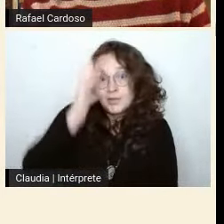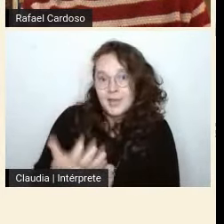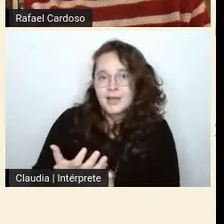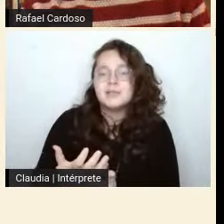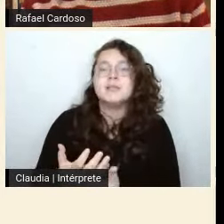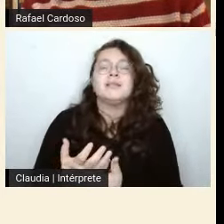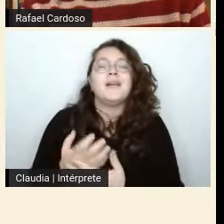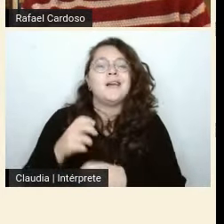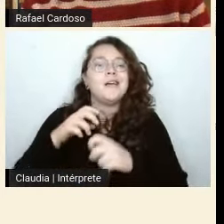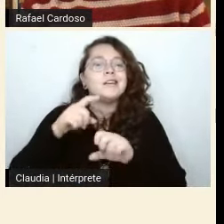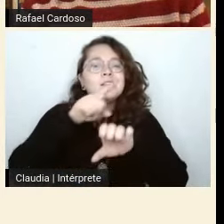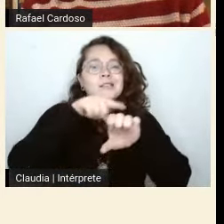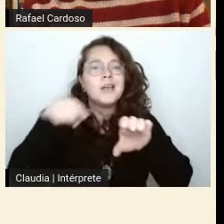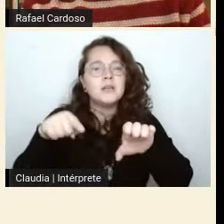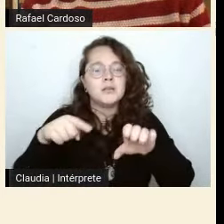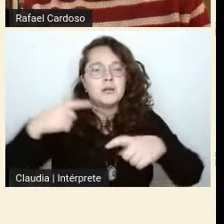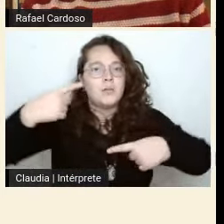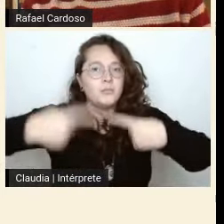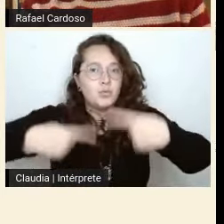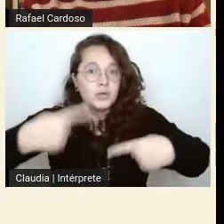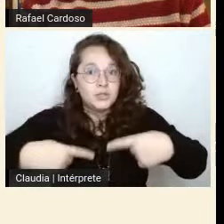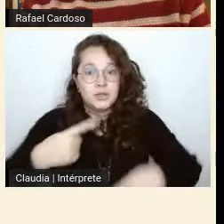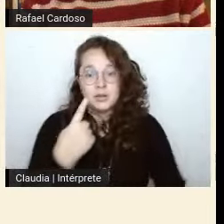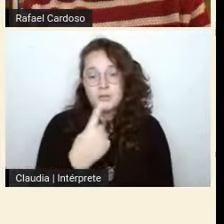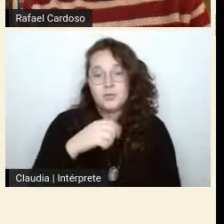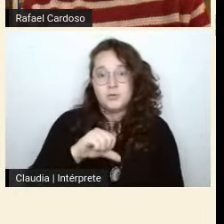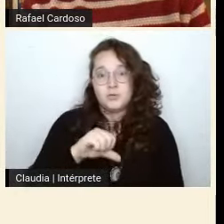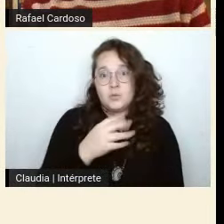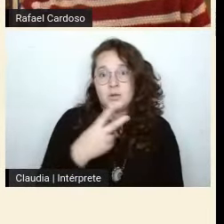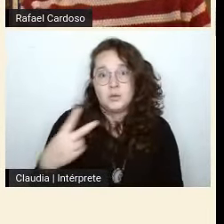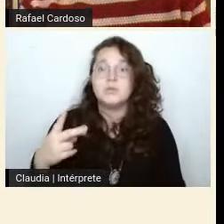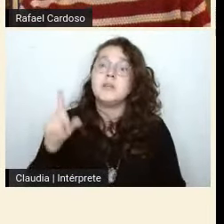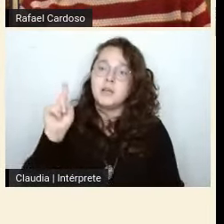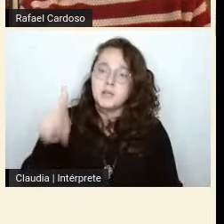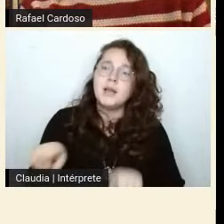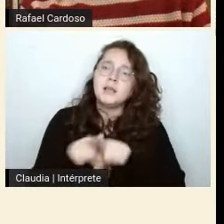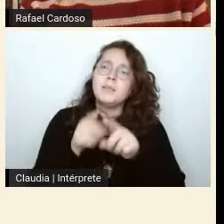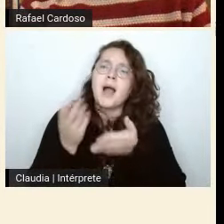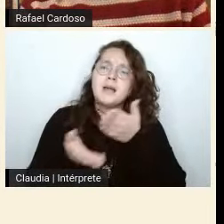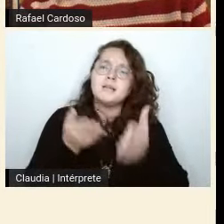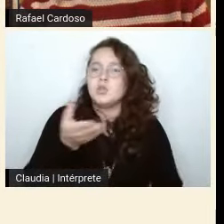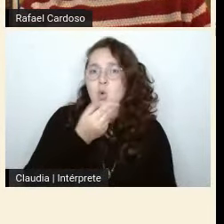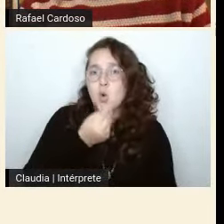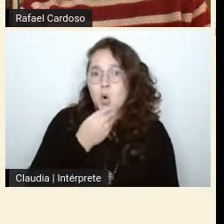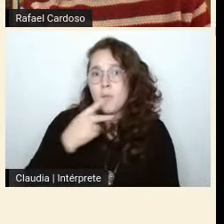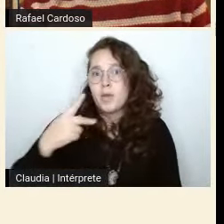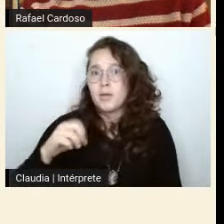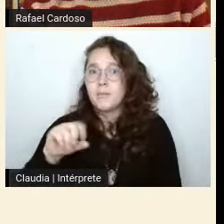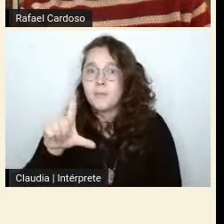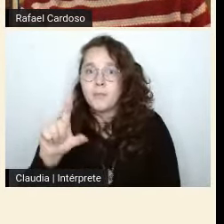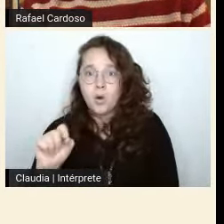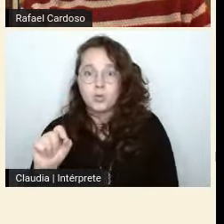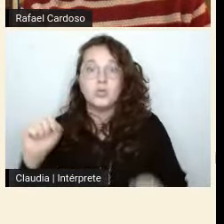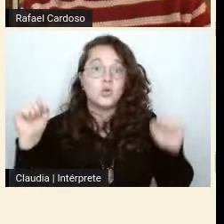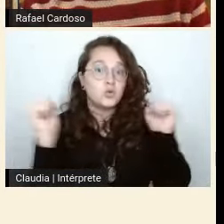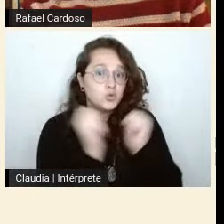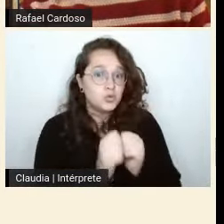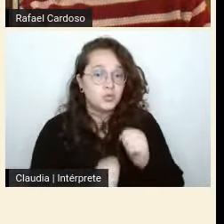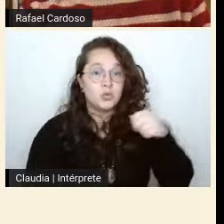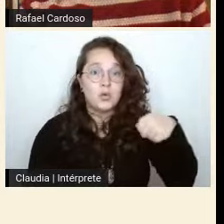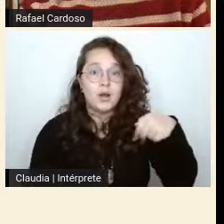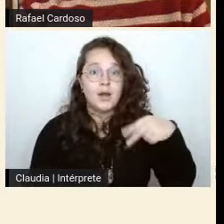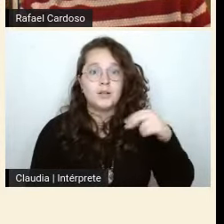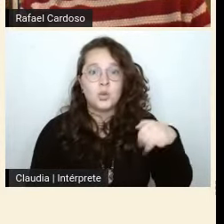1942 e foi assistente de Paul Arbus Bastide. Juntamente com Antônio Cândido, Gilda de Mello e